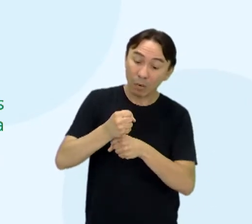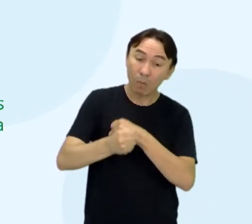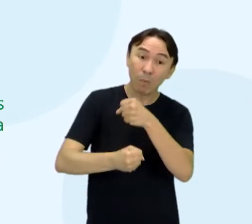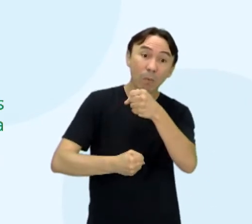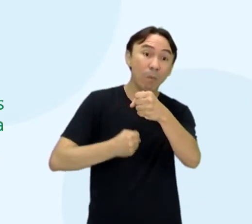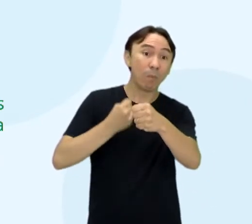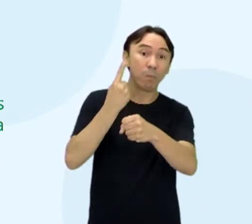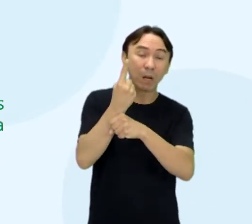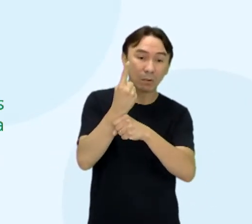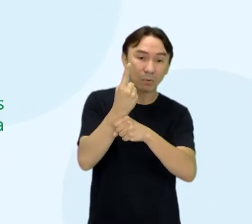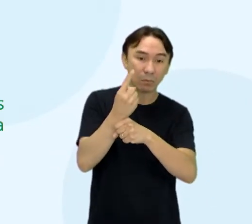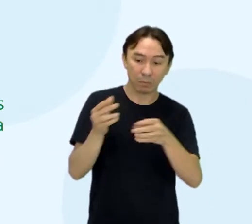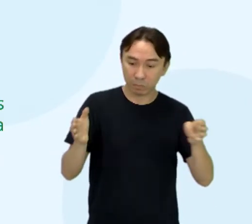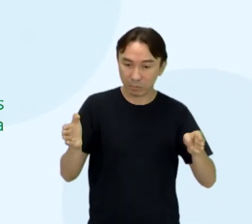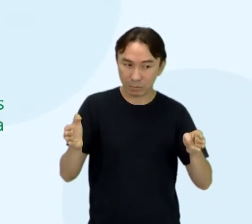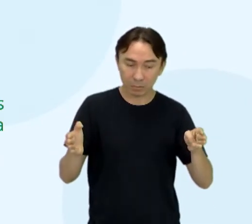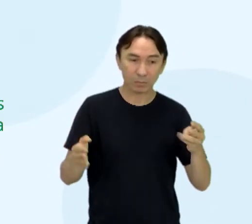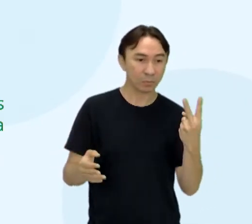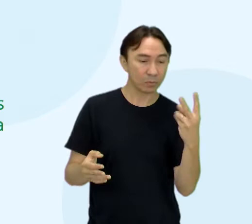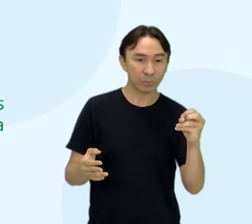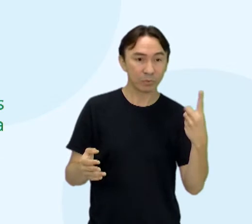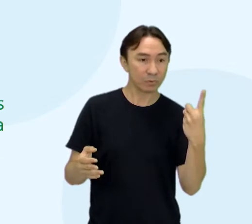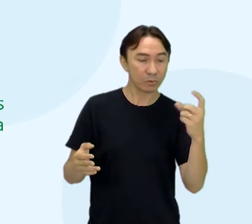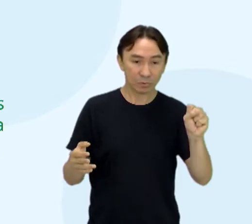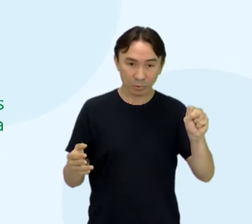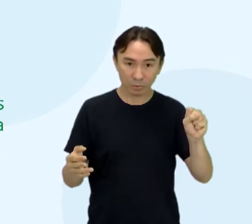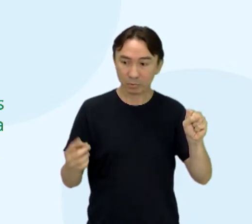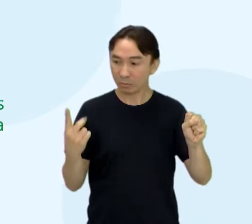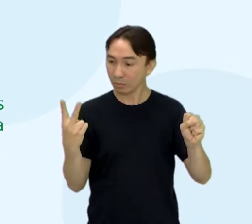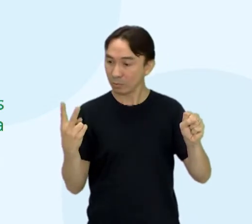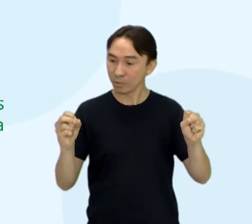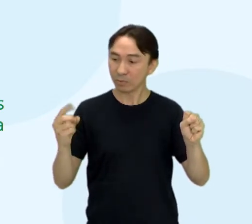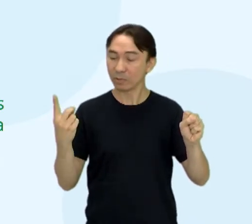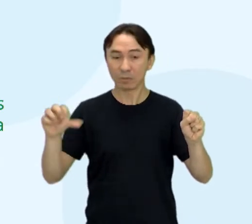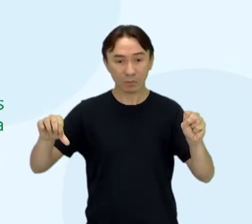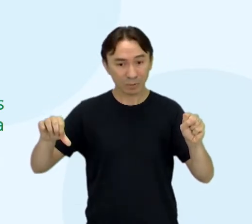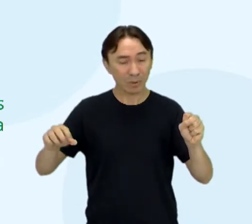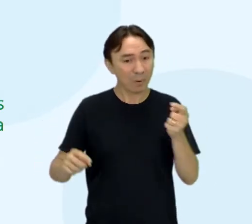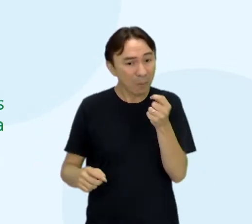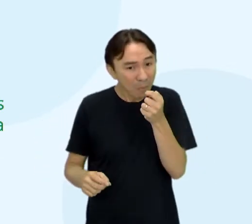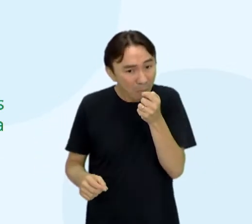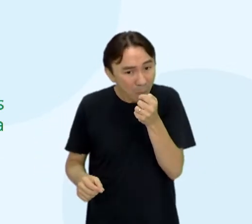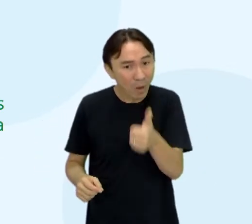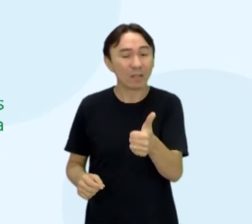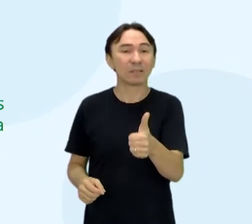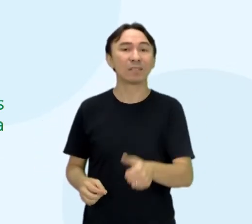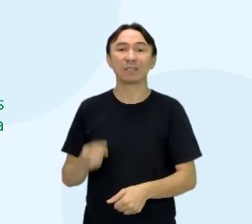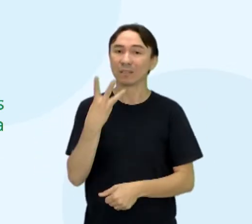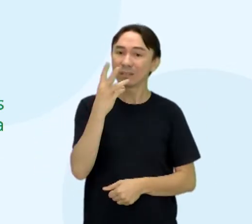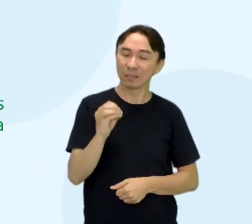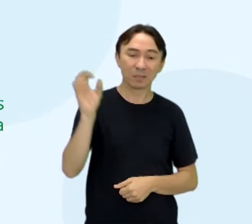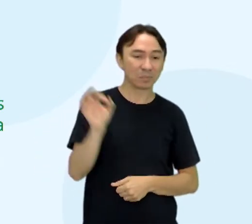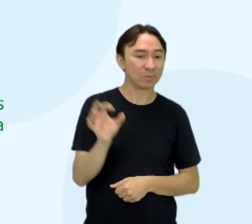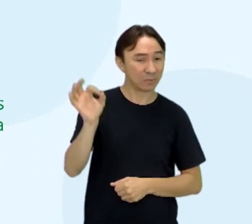lá, de 2018 para 2019, foi de quase 30% aí, né?